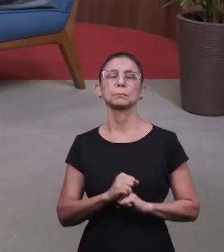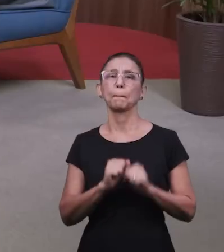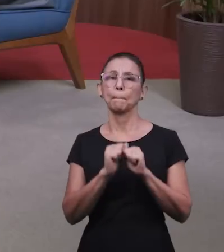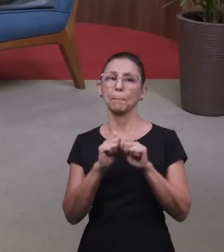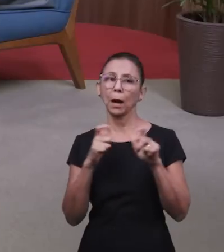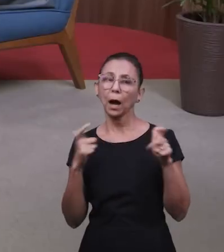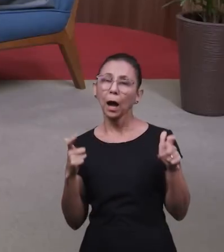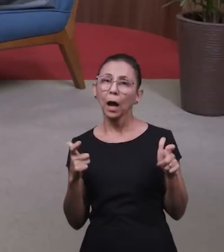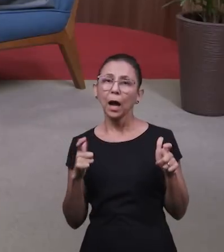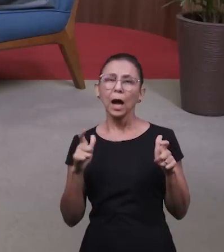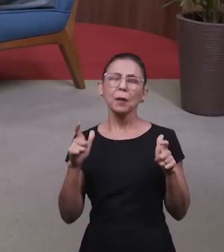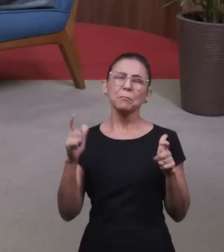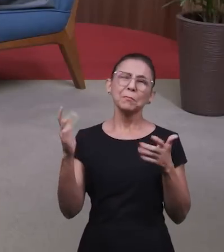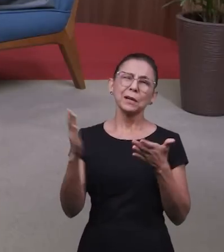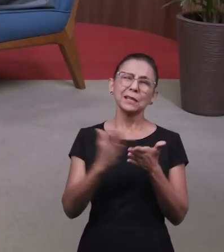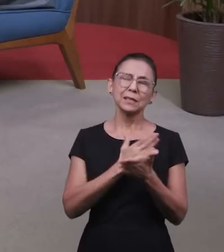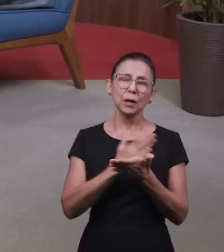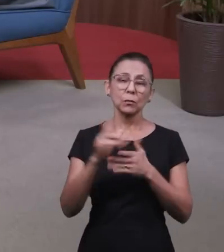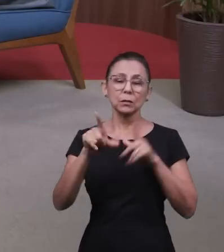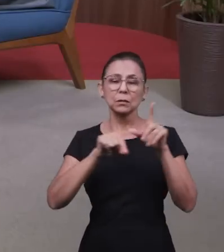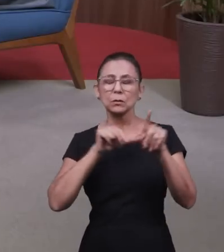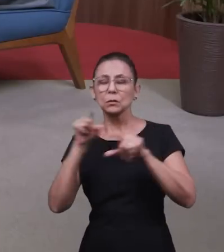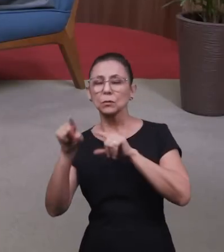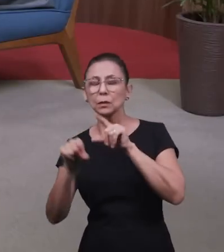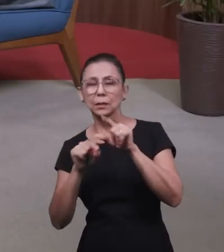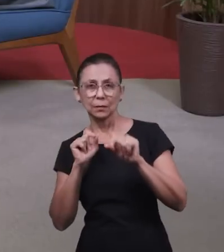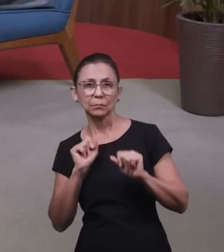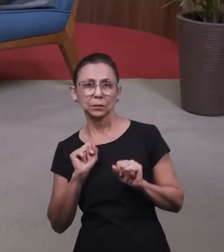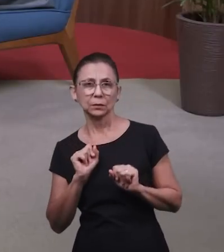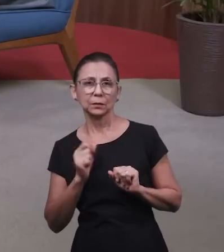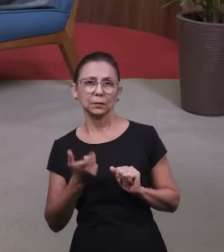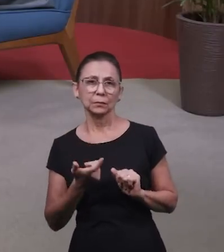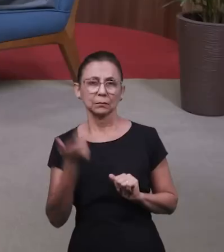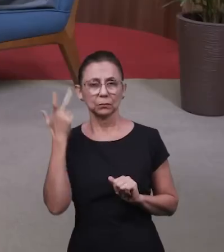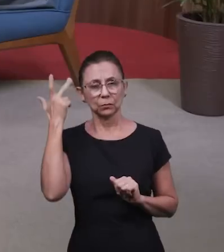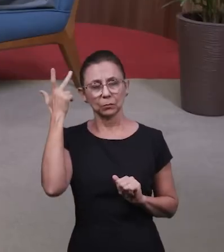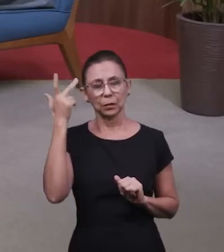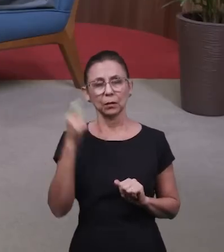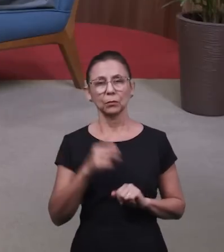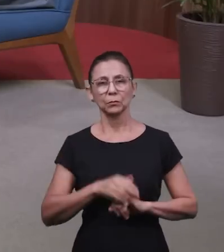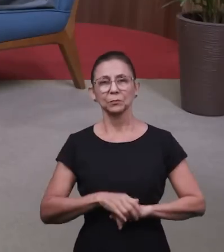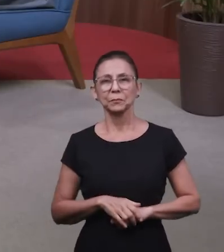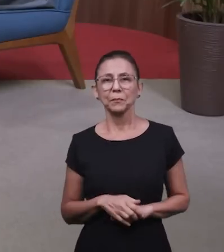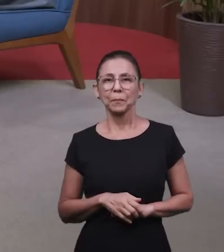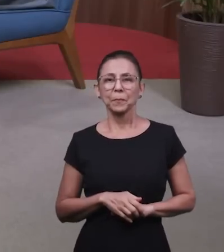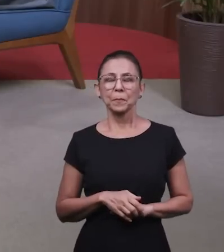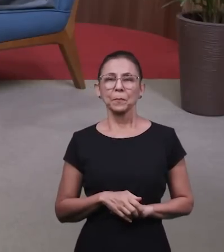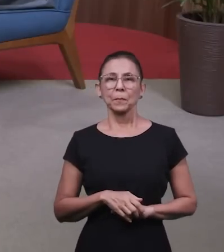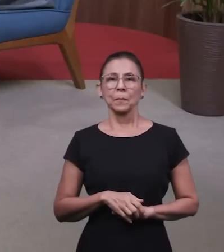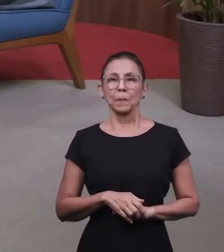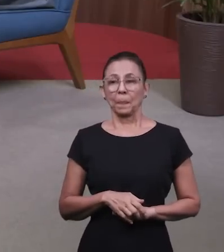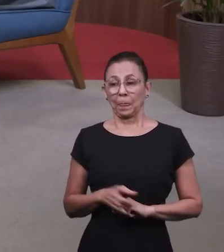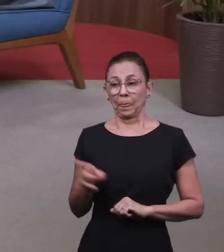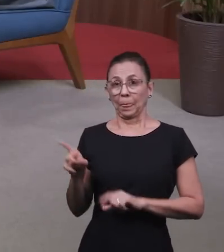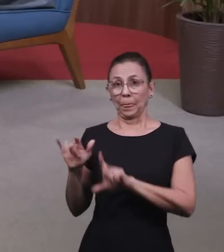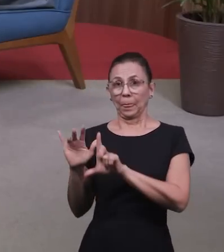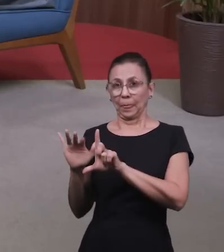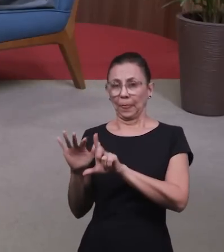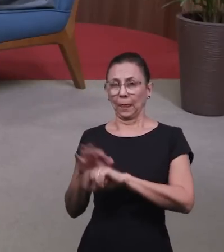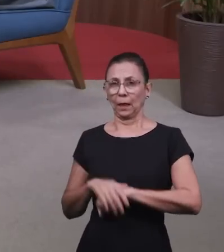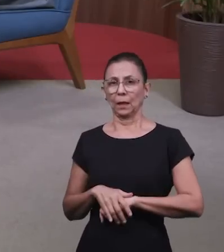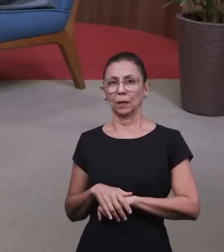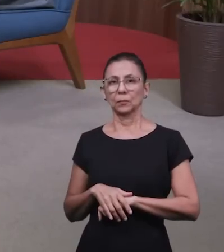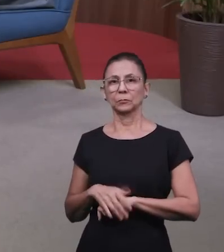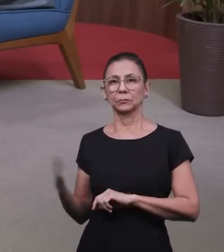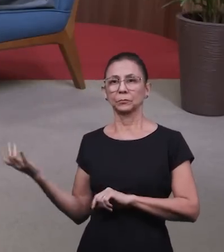enviaram. Nós aqui escolhemos algumas para trazer aqui no programa, sempre fazemos isso. E você pode participar. Aí está o QR Code ainda para você